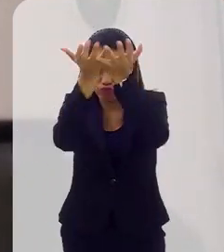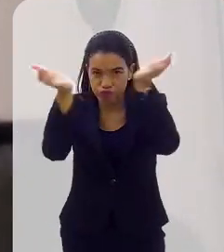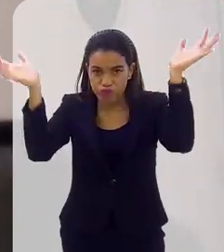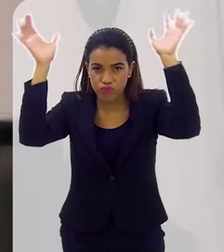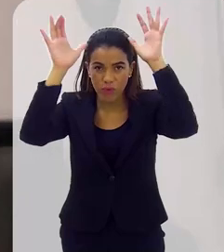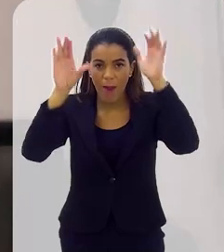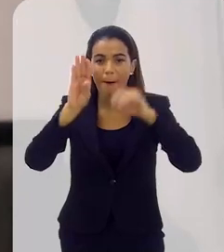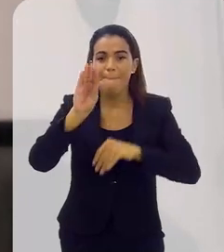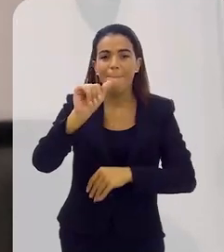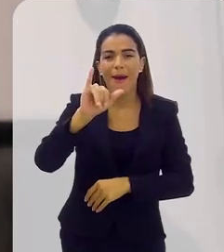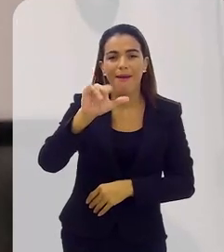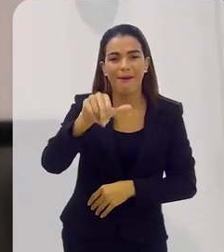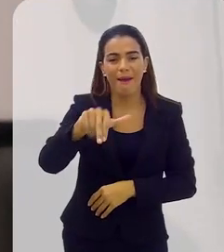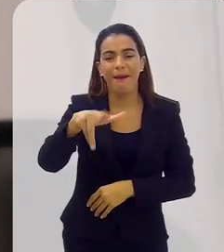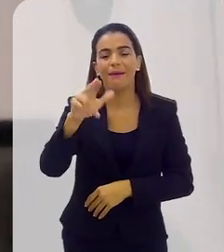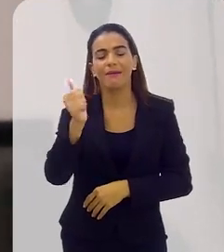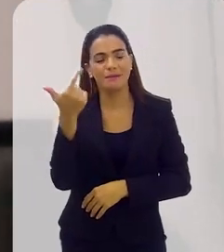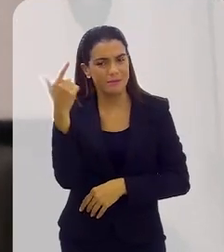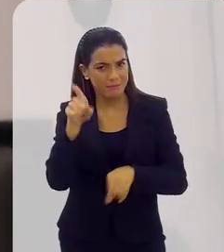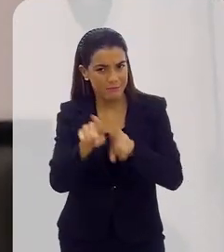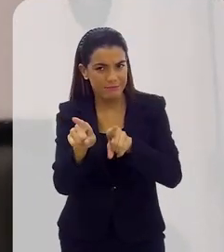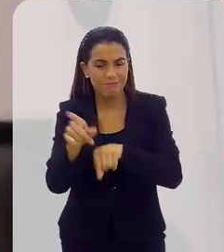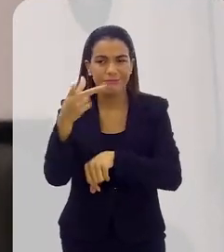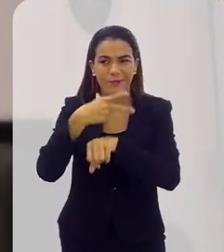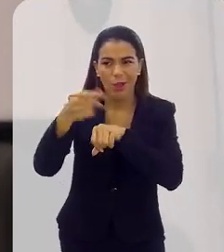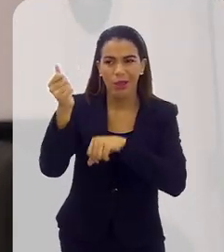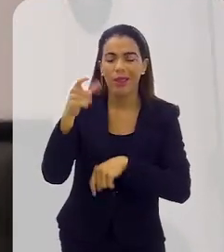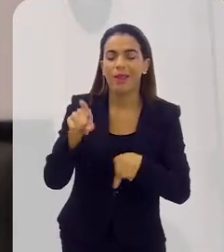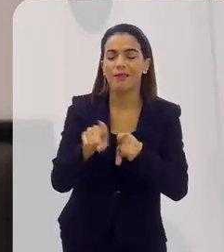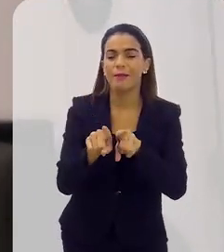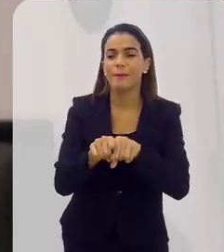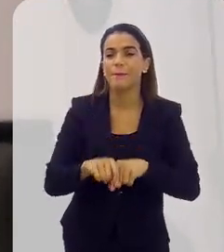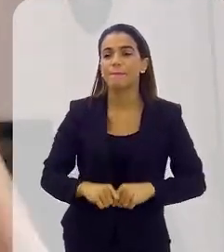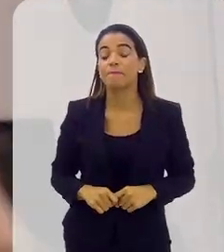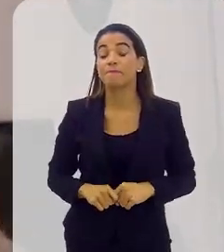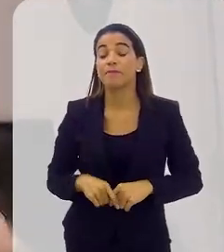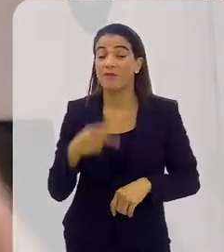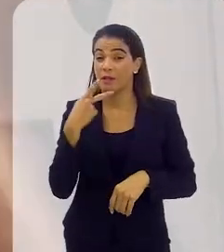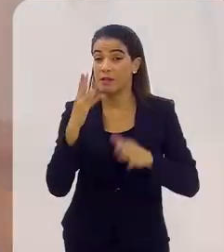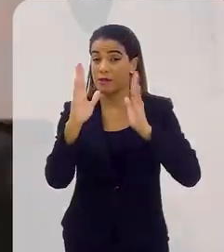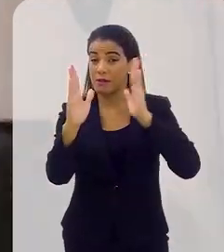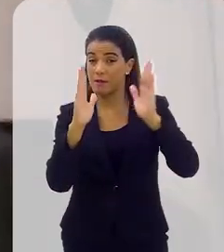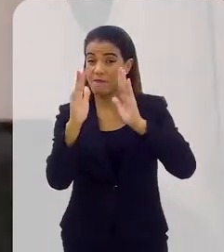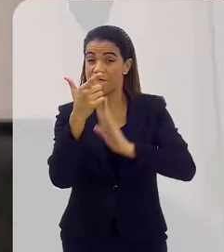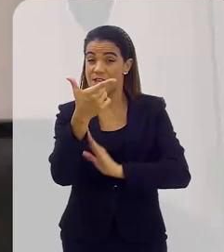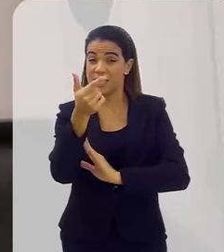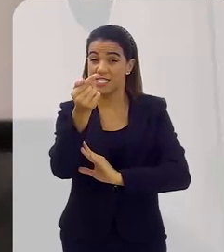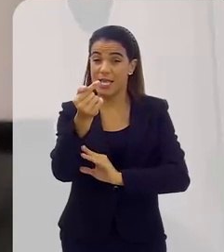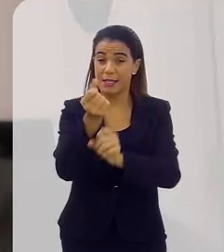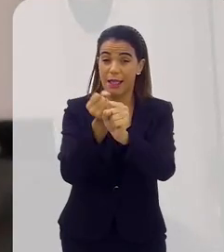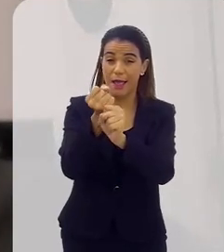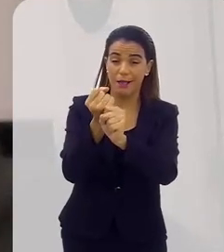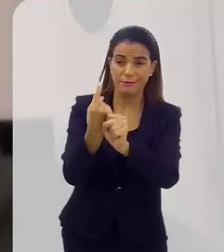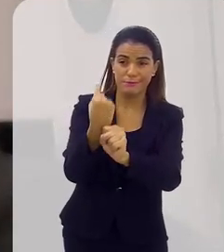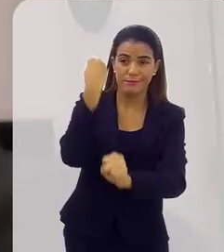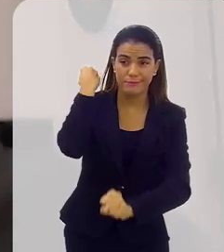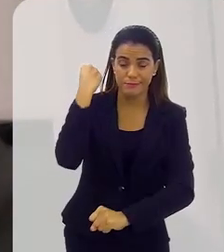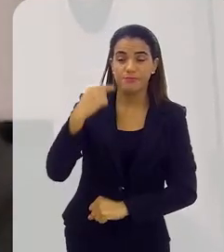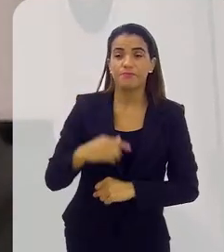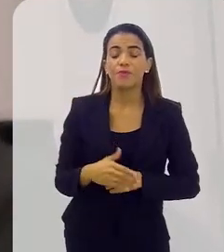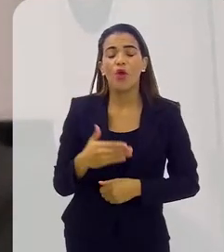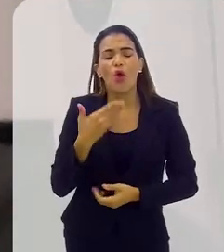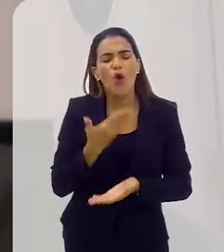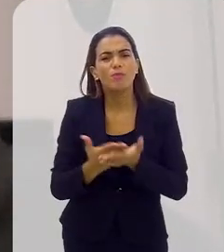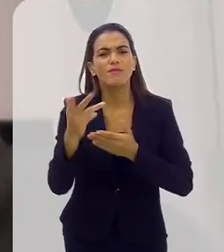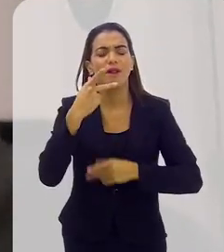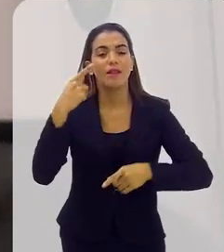inaugurei um estilo de enredo muito ousado para a época, né? A gente está falando de quase 27 anos atrás.